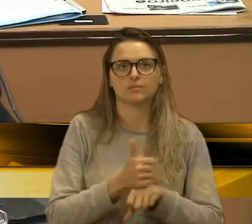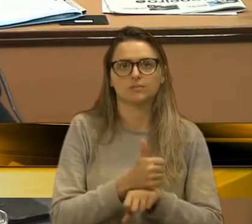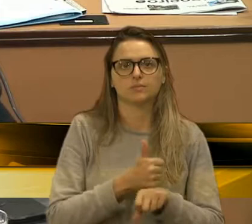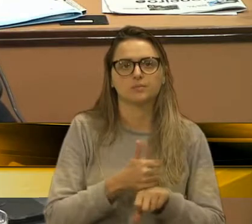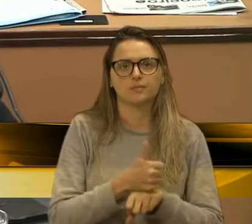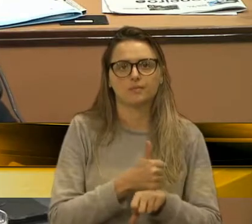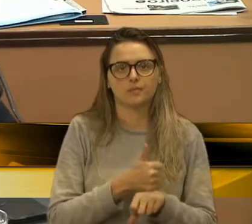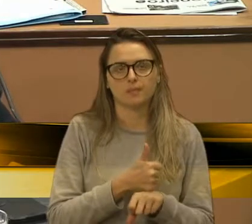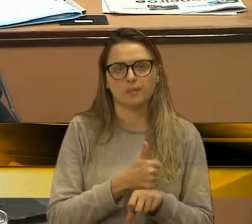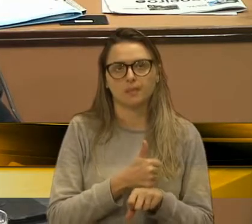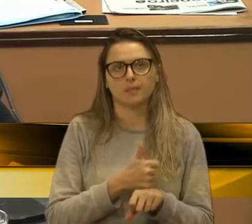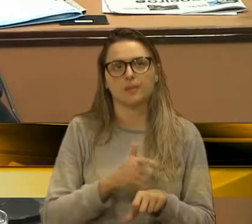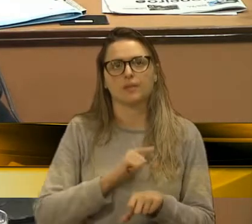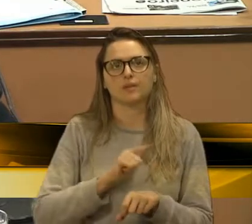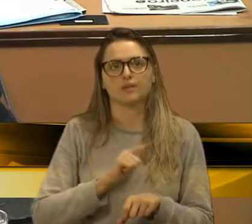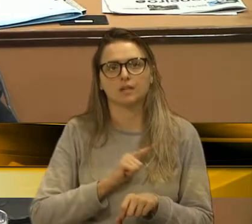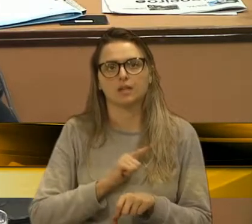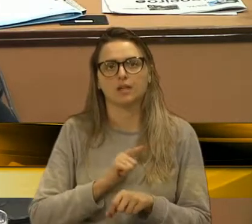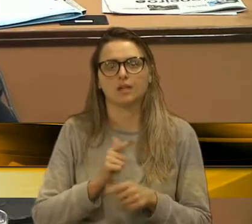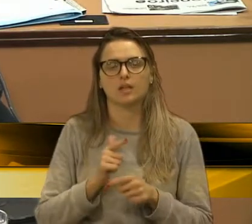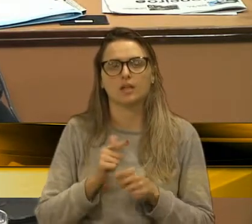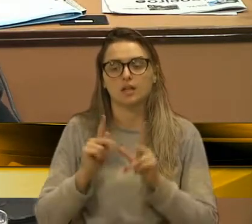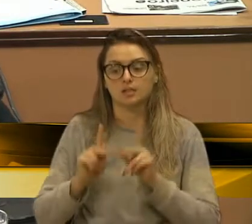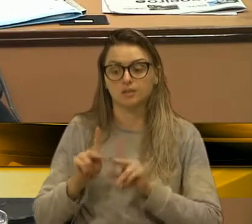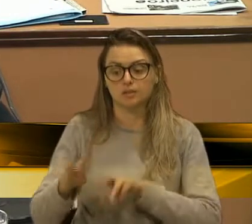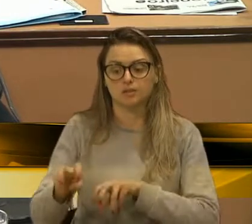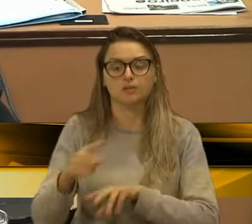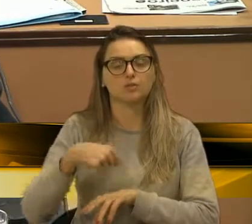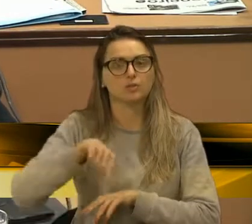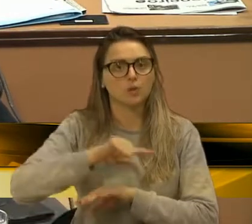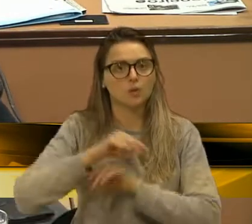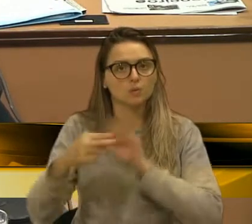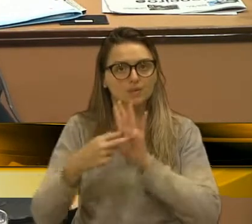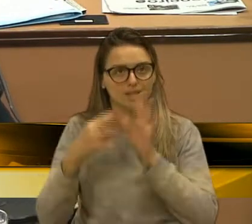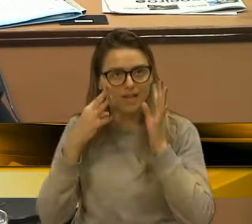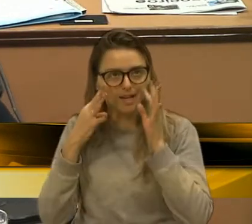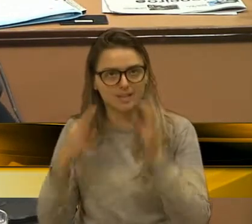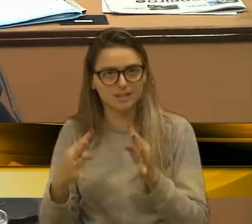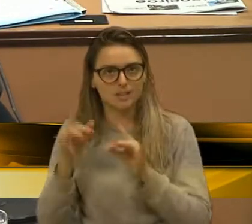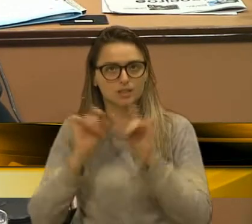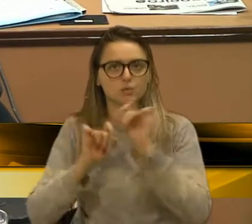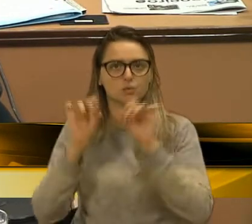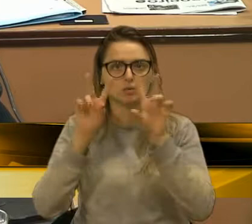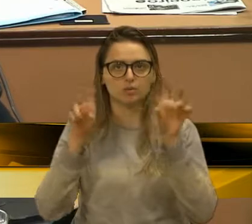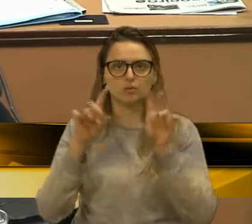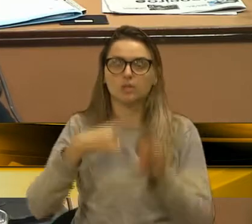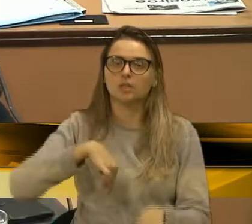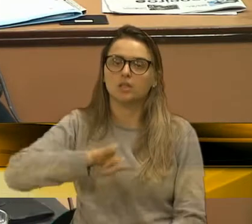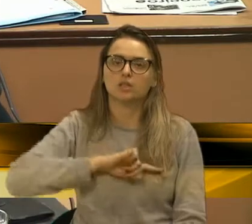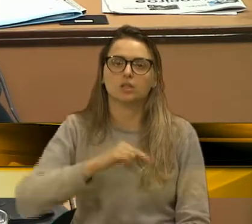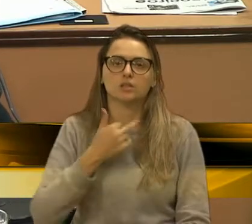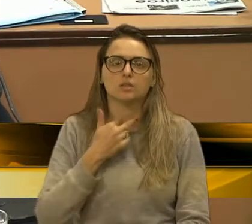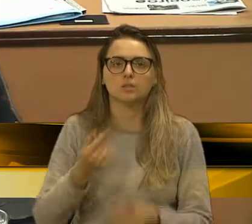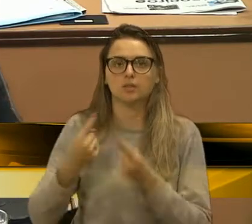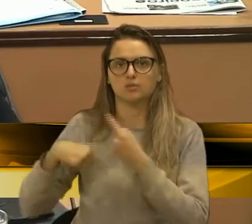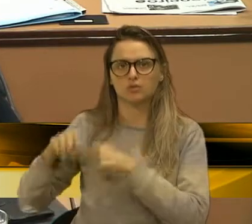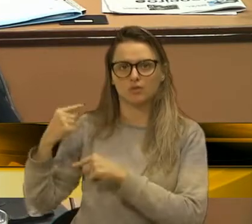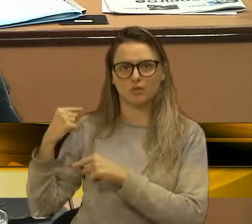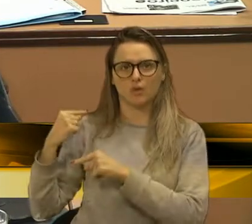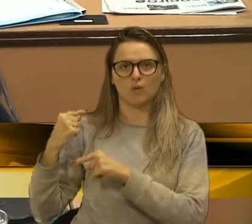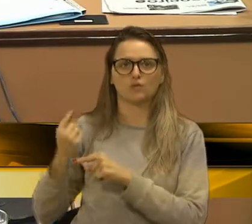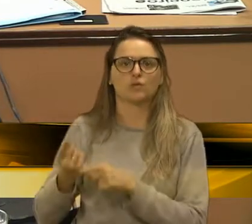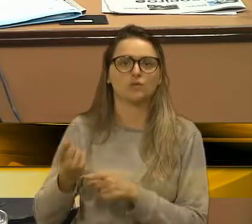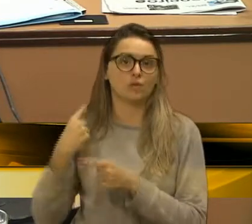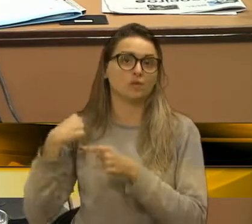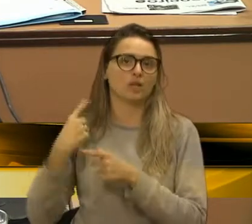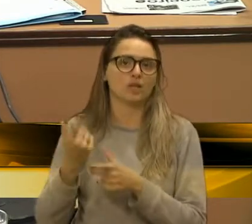agente no nosso interior, né? Então, eu acho que nós temos que estar bem atentos sobre isso e não podemos retroceder, né? Então, eu também